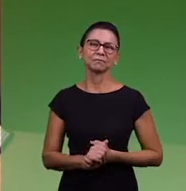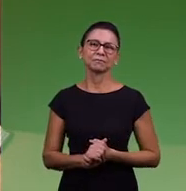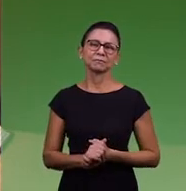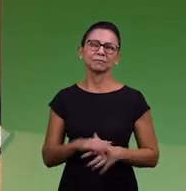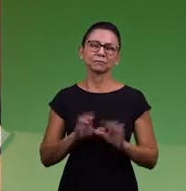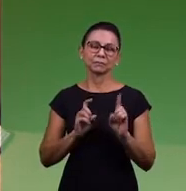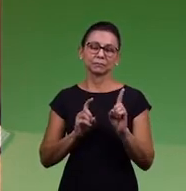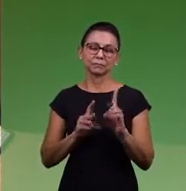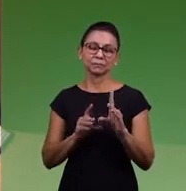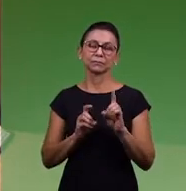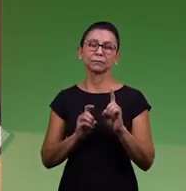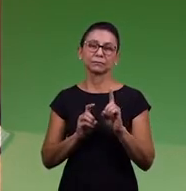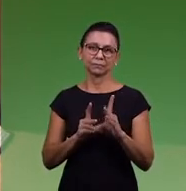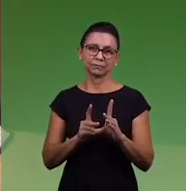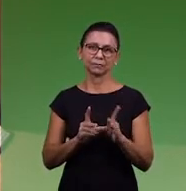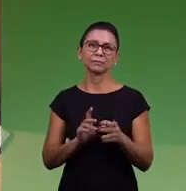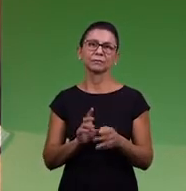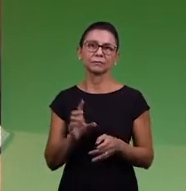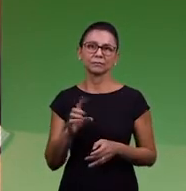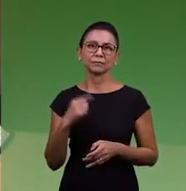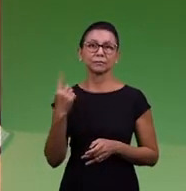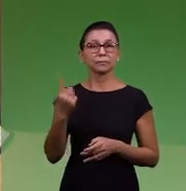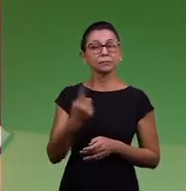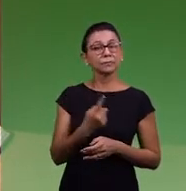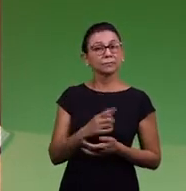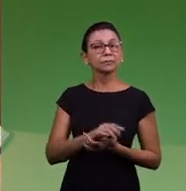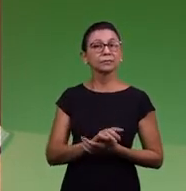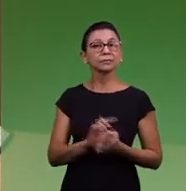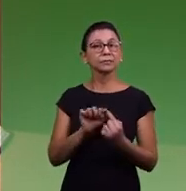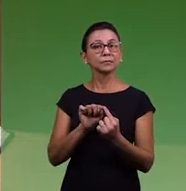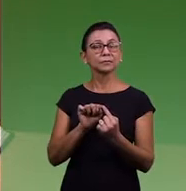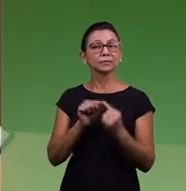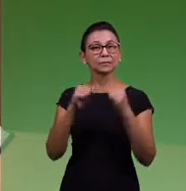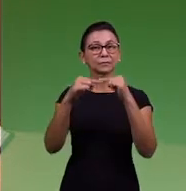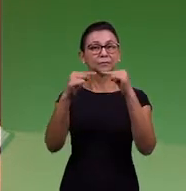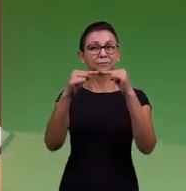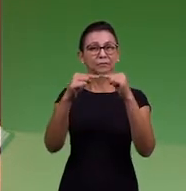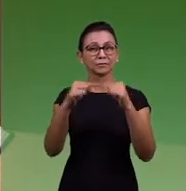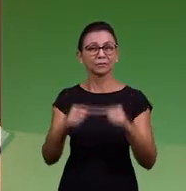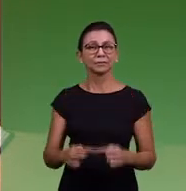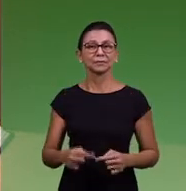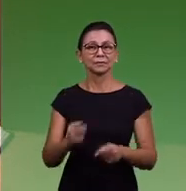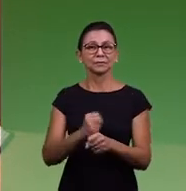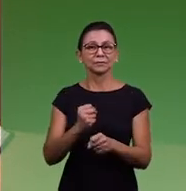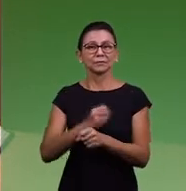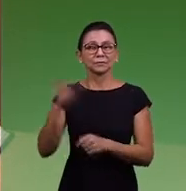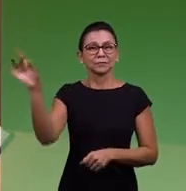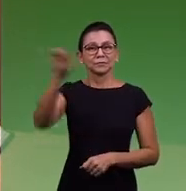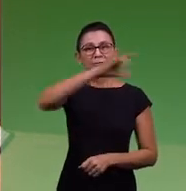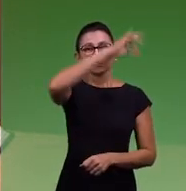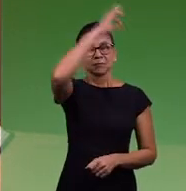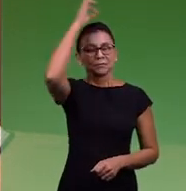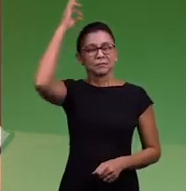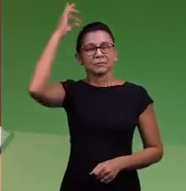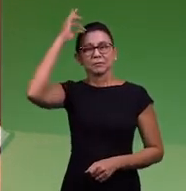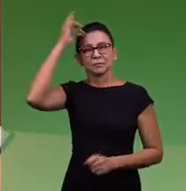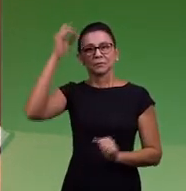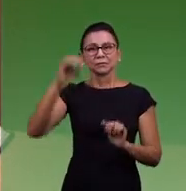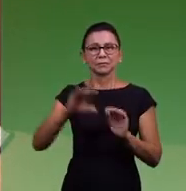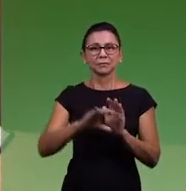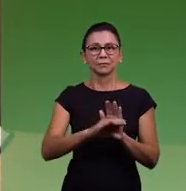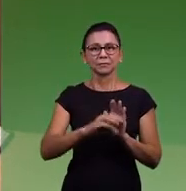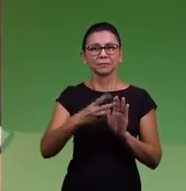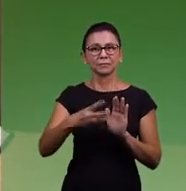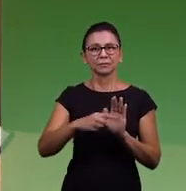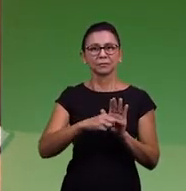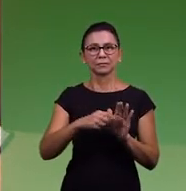é doutrinas com as quais nós nos identificamos, né? Na obra do Espírito Santo. Então, aqui está o capítulo